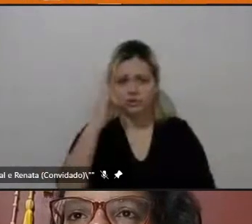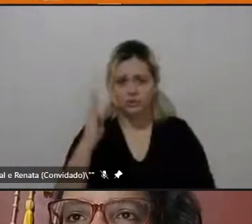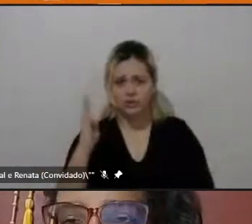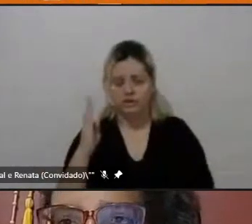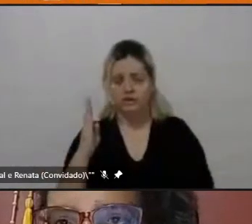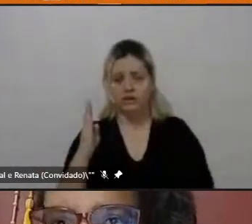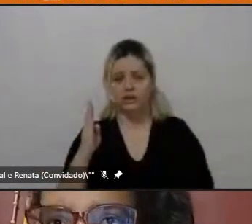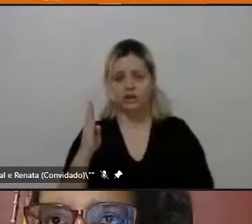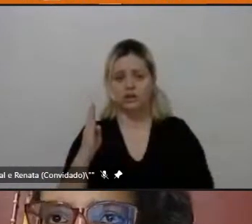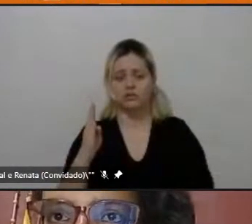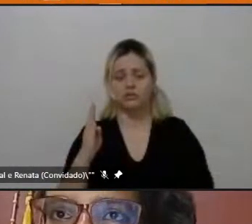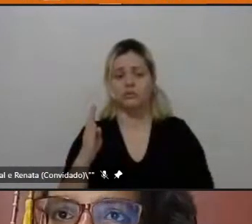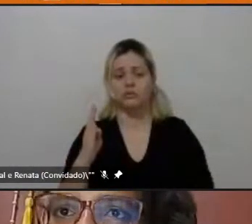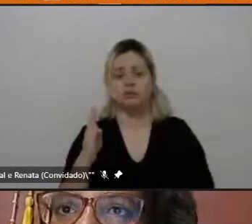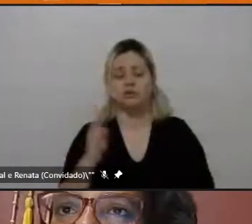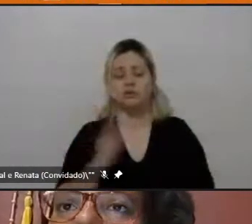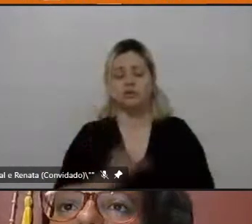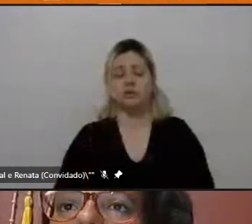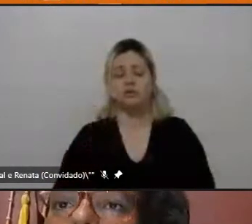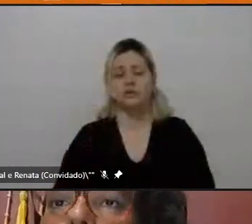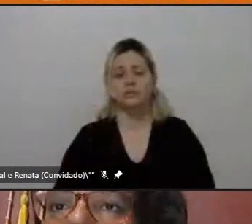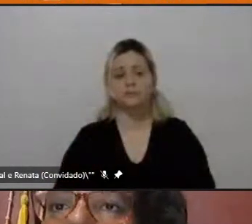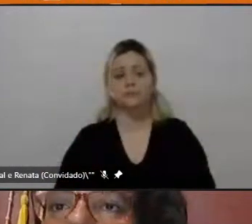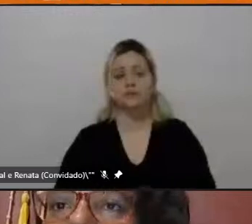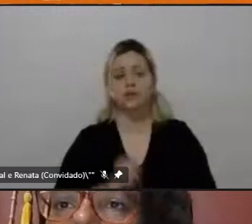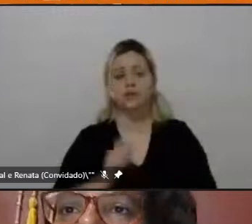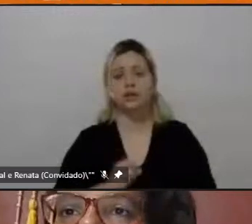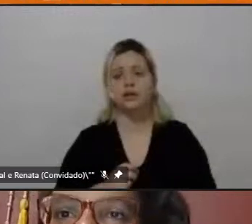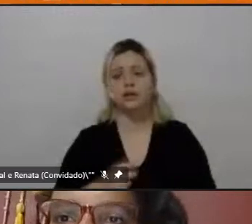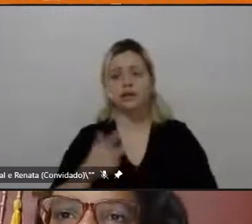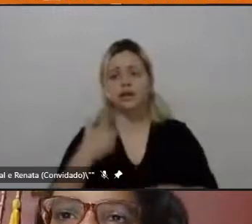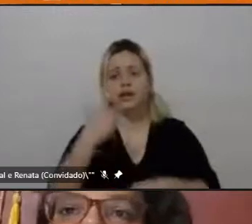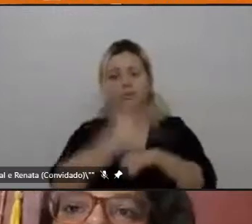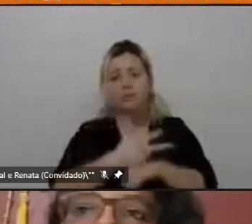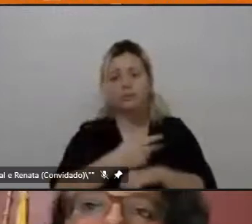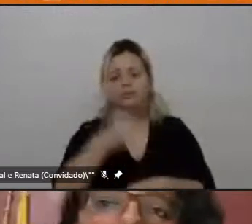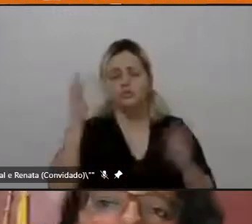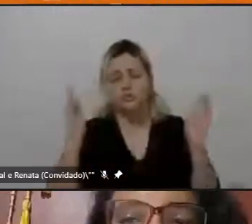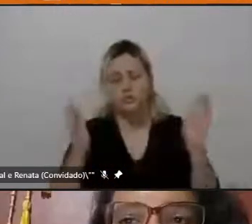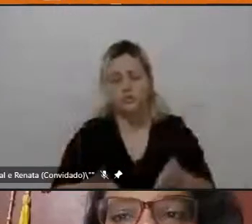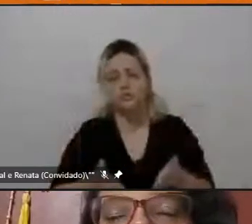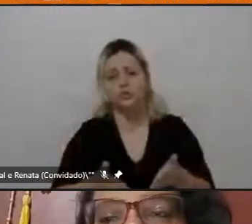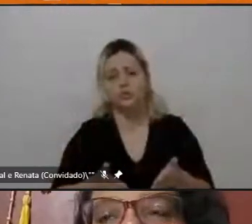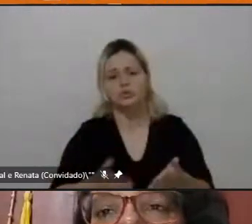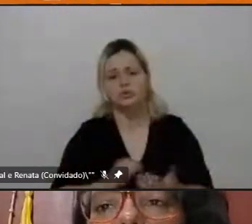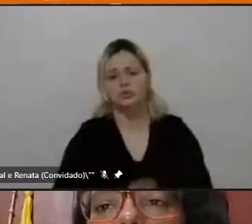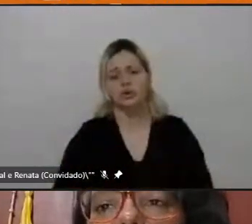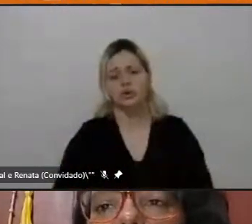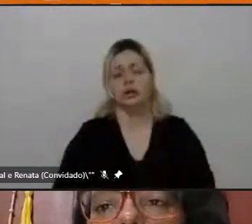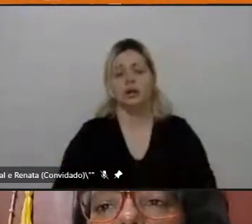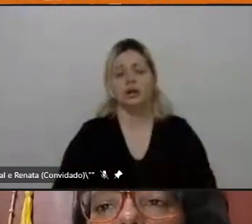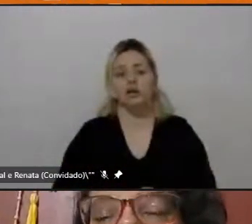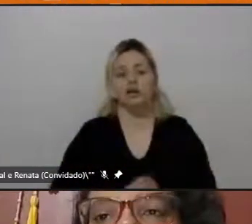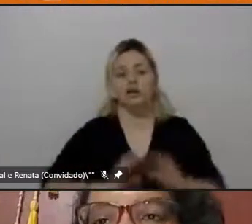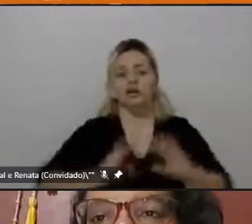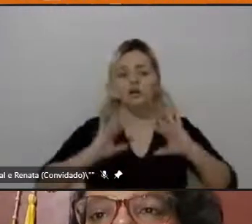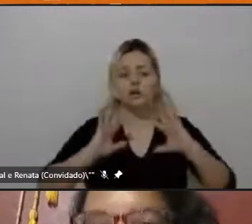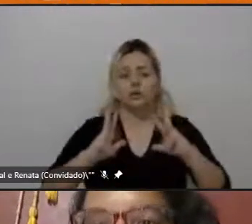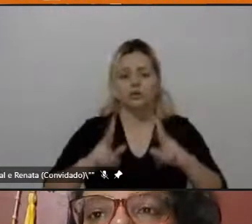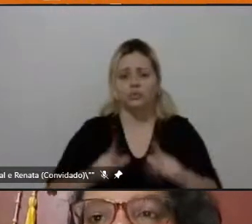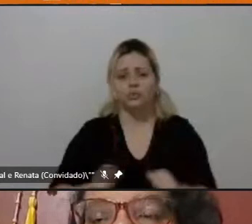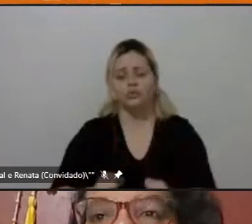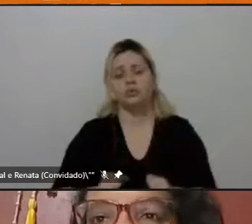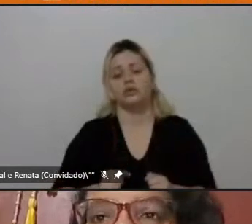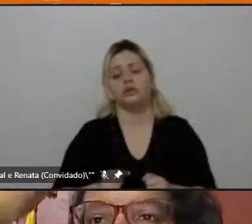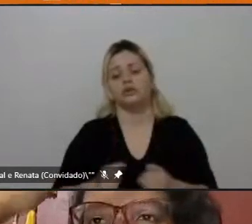digitais para esse desmonte que está aí hoje. Mas, com todo esse